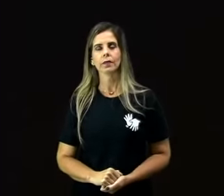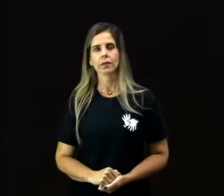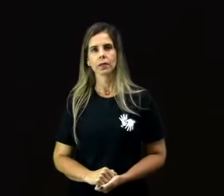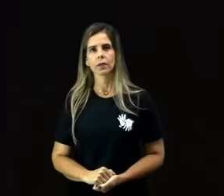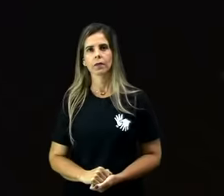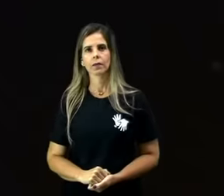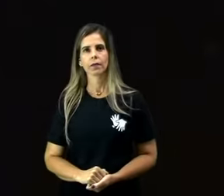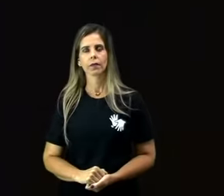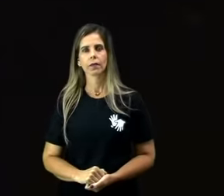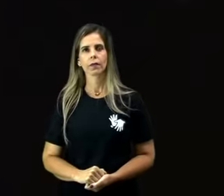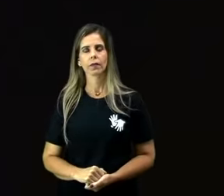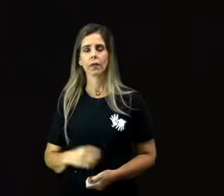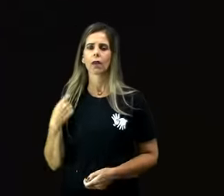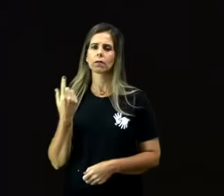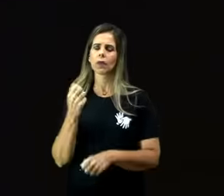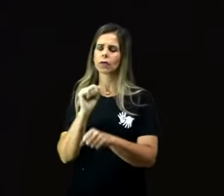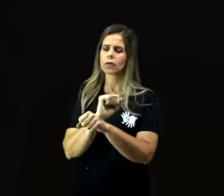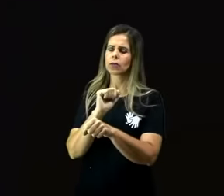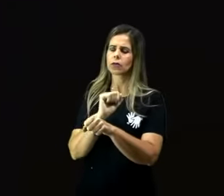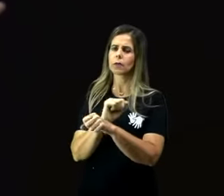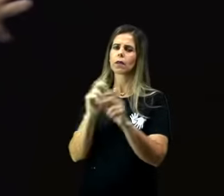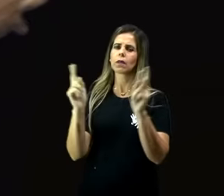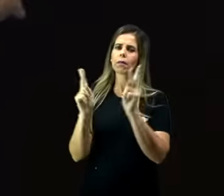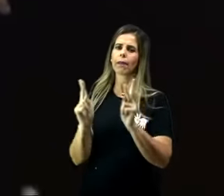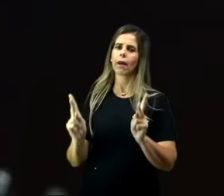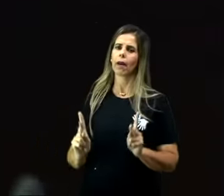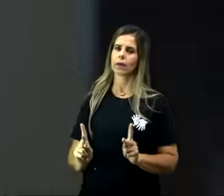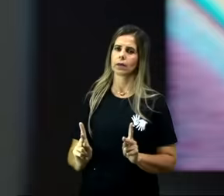Será que a gente não está esperando paz do lugar errado?